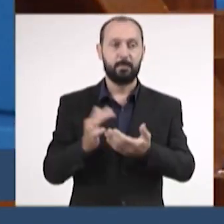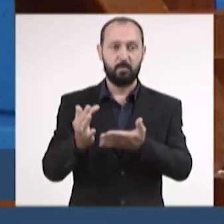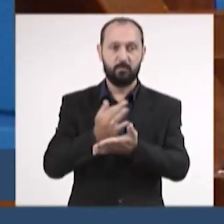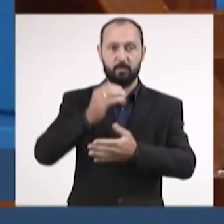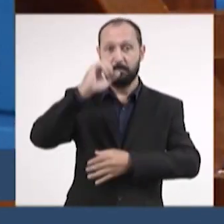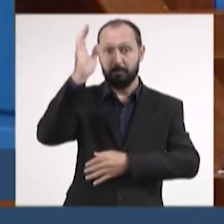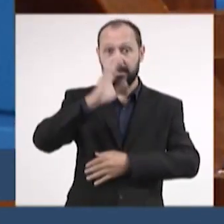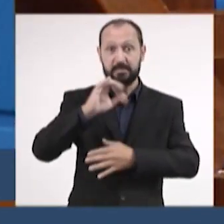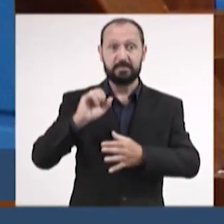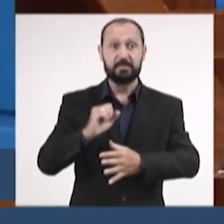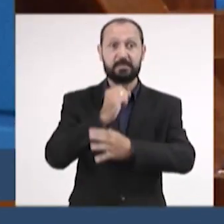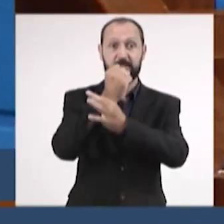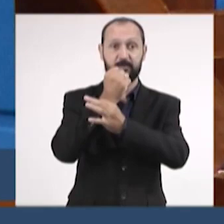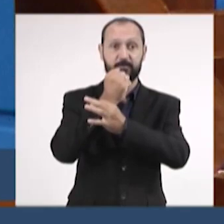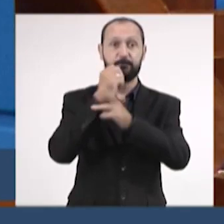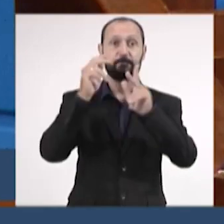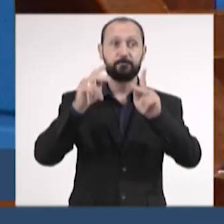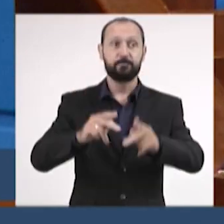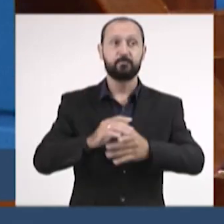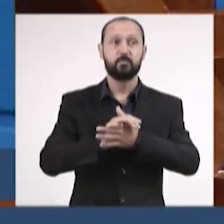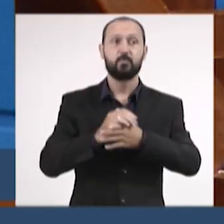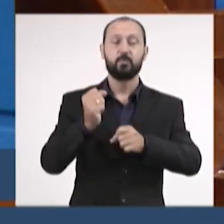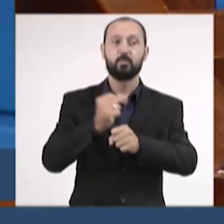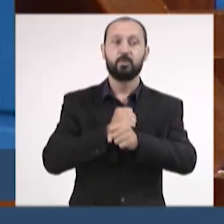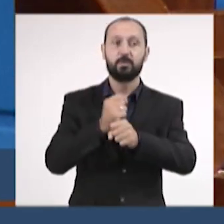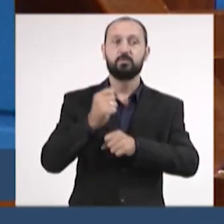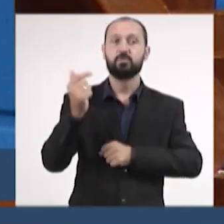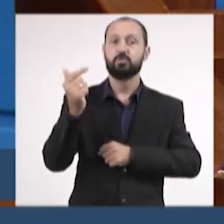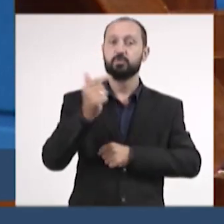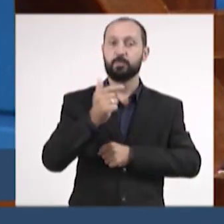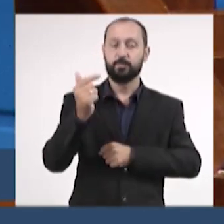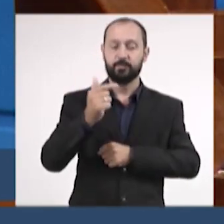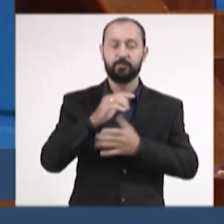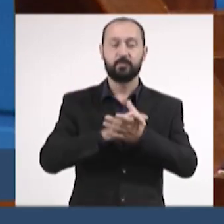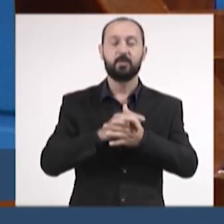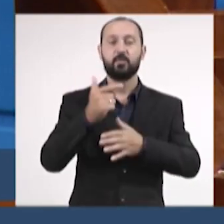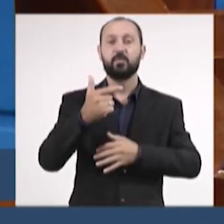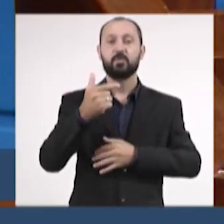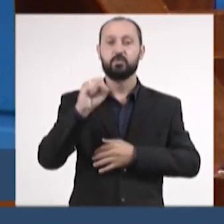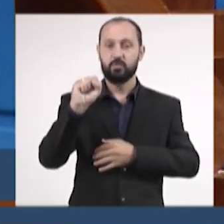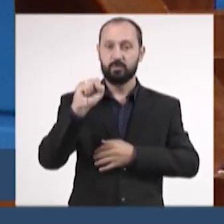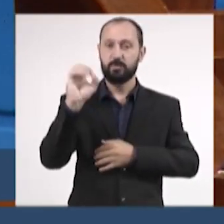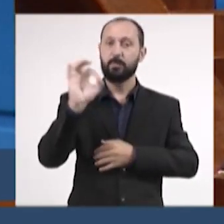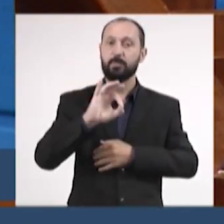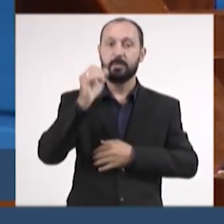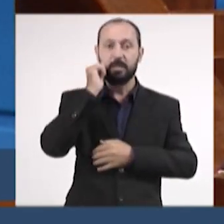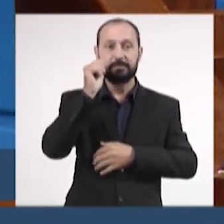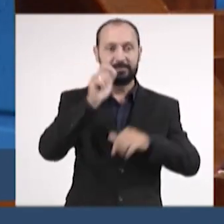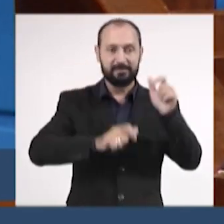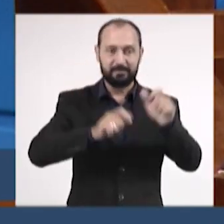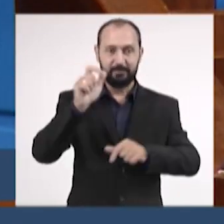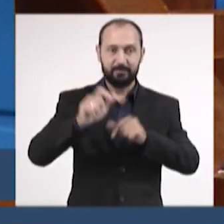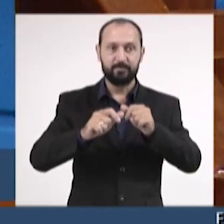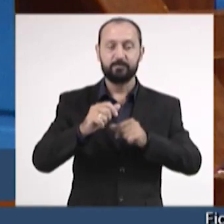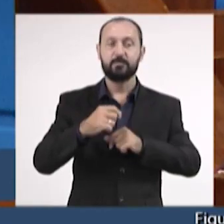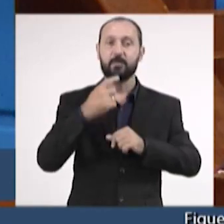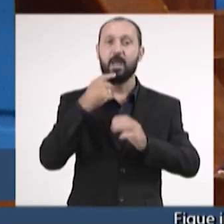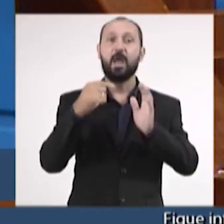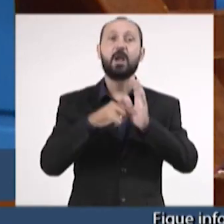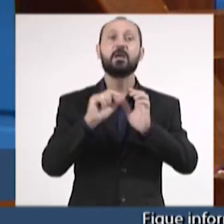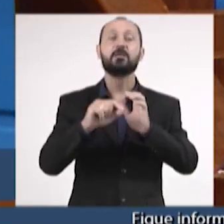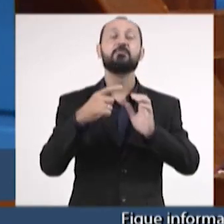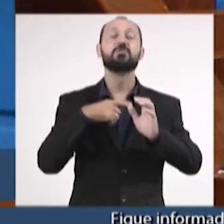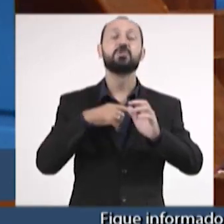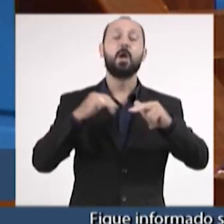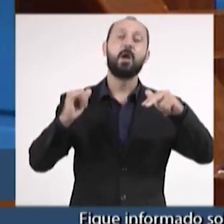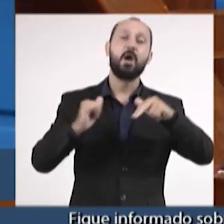Brasileiro de Segurança Pública, ao longo de 2022, mostrou que 28% das mulheres relatam ter sido